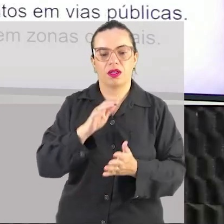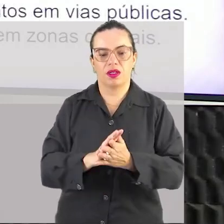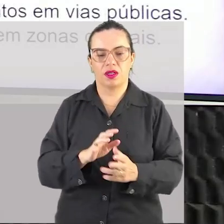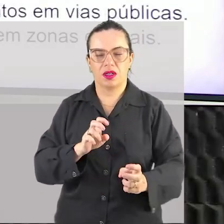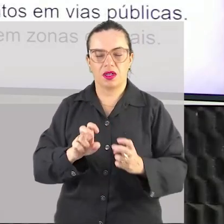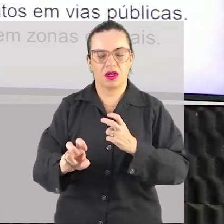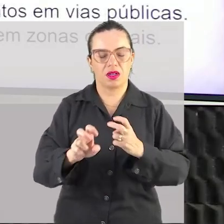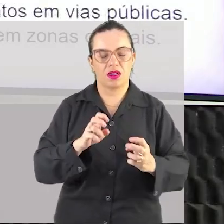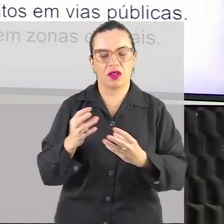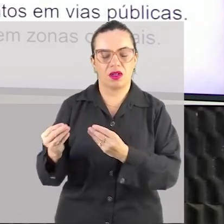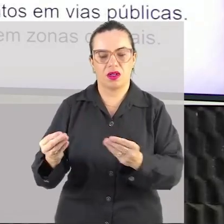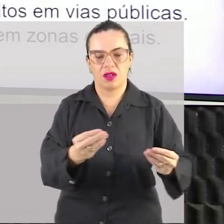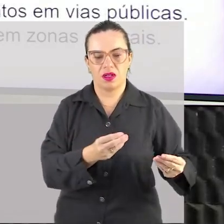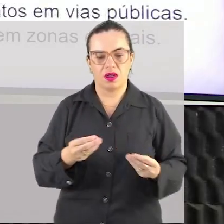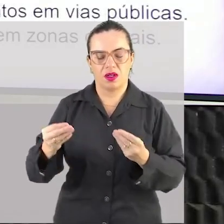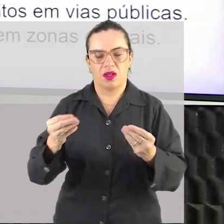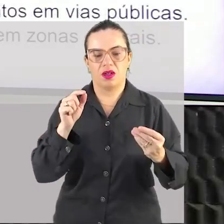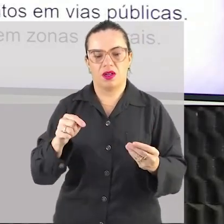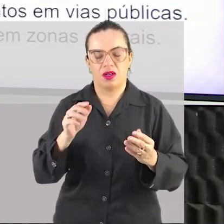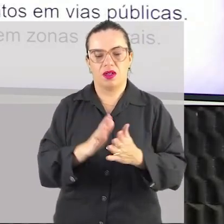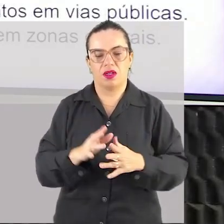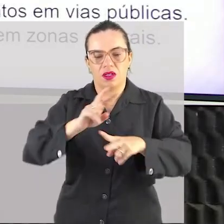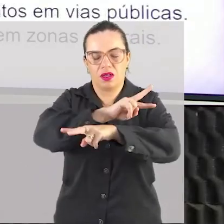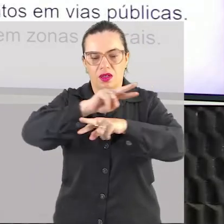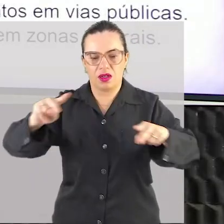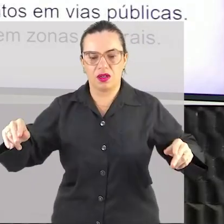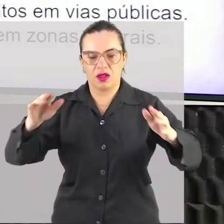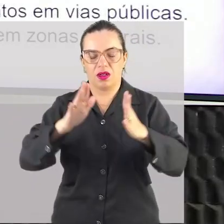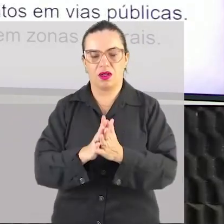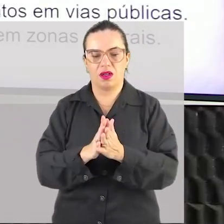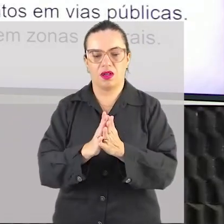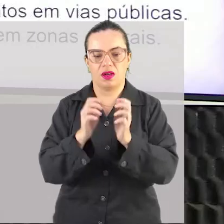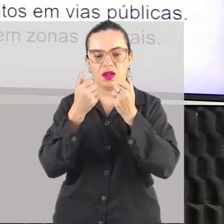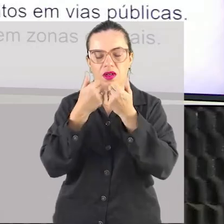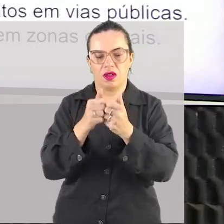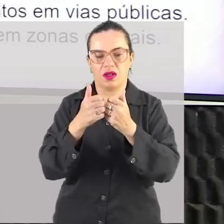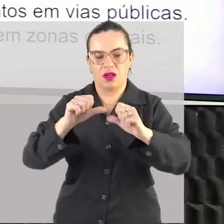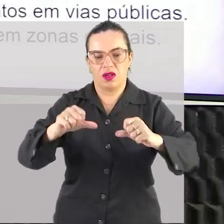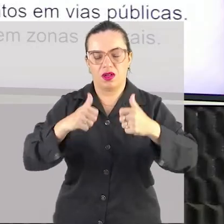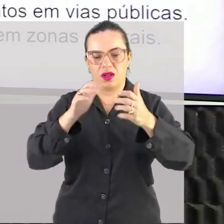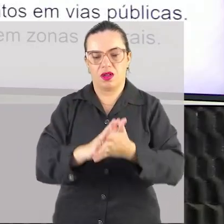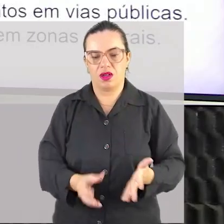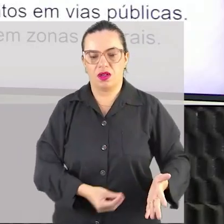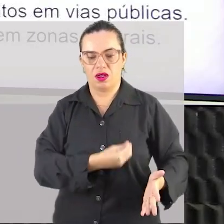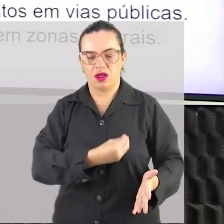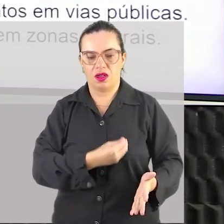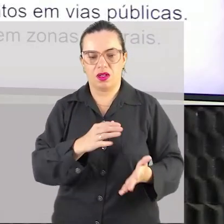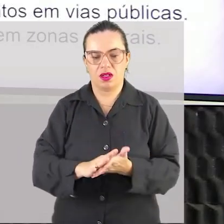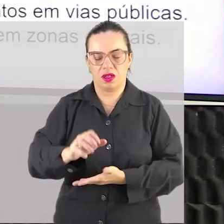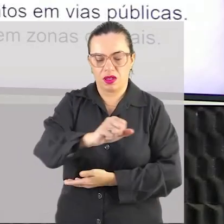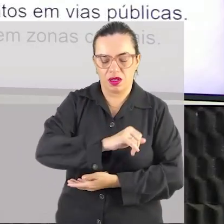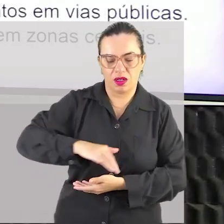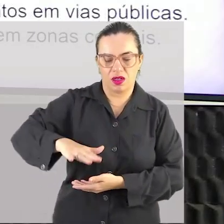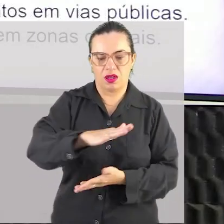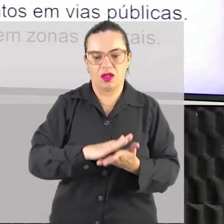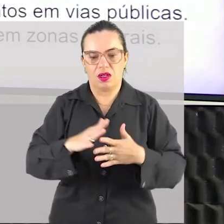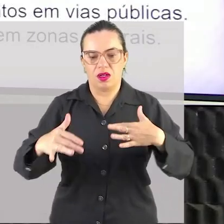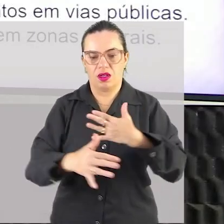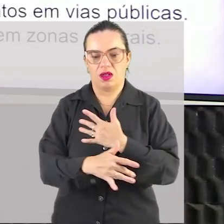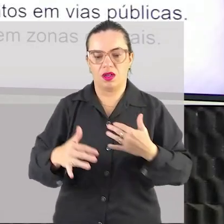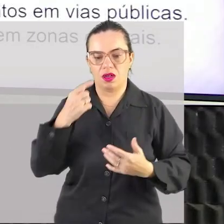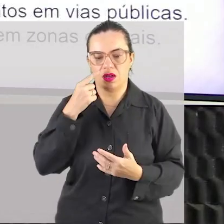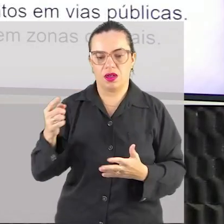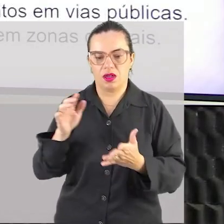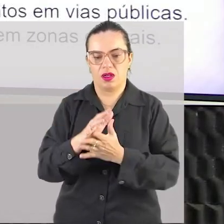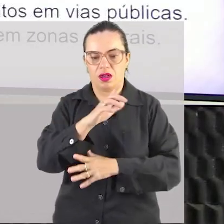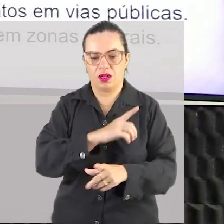transporte de massas é que vai trazer pra gente qualidade de vida dentro desse núcleo Urbano já saturado D